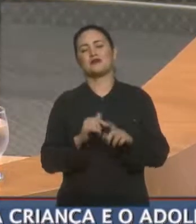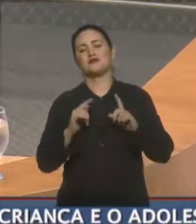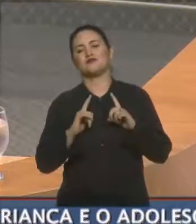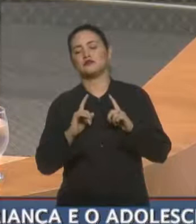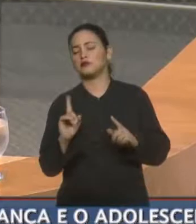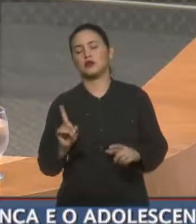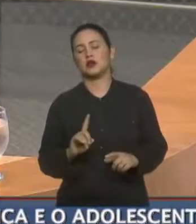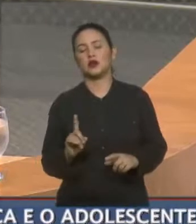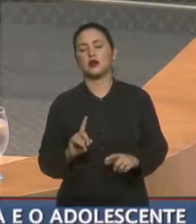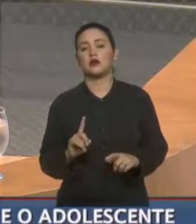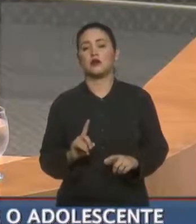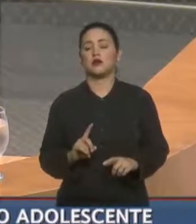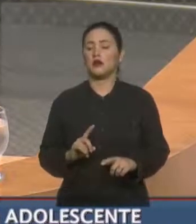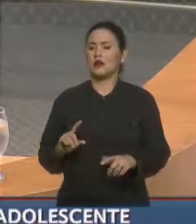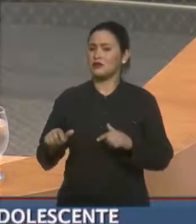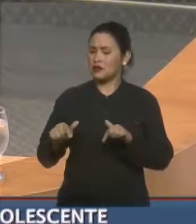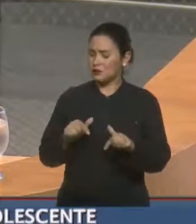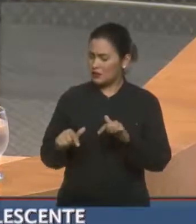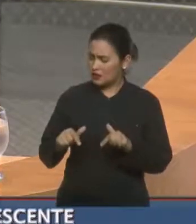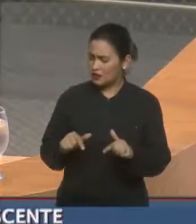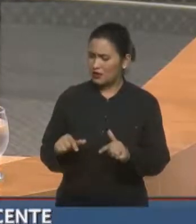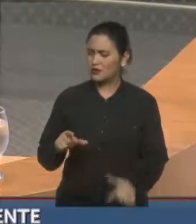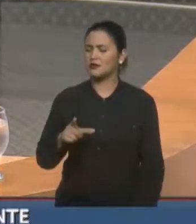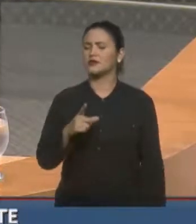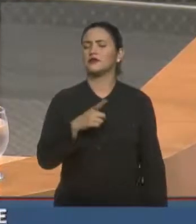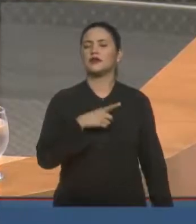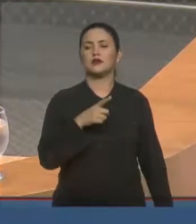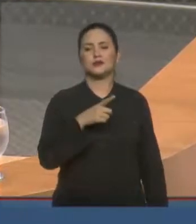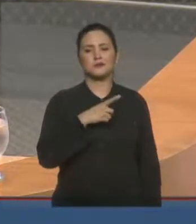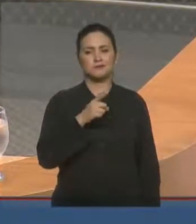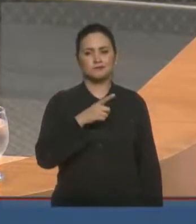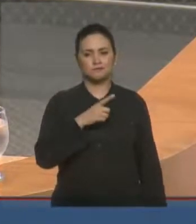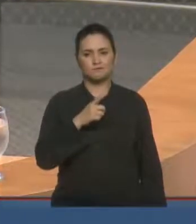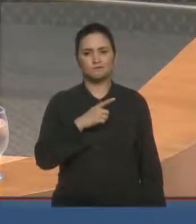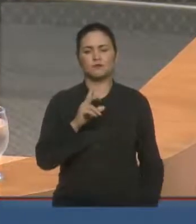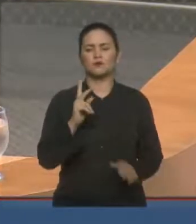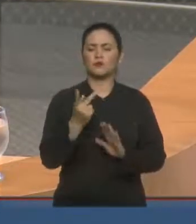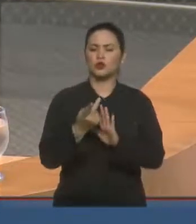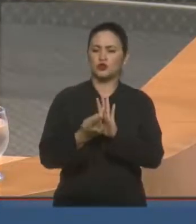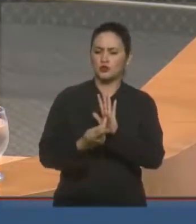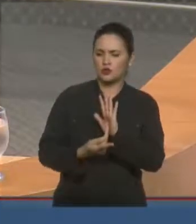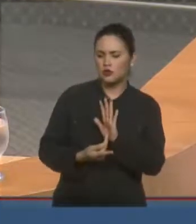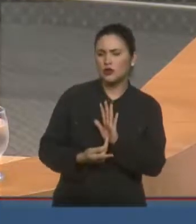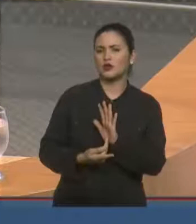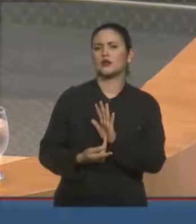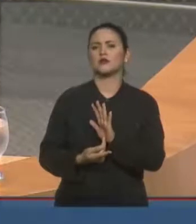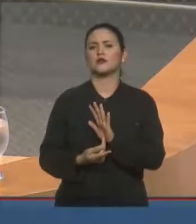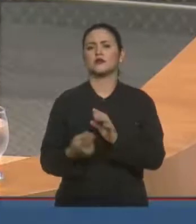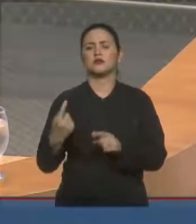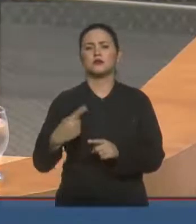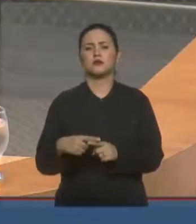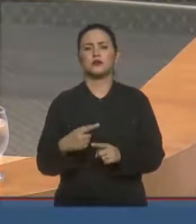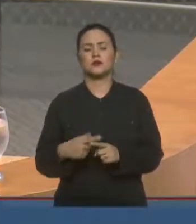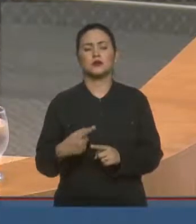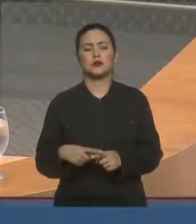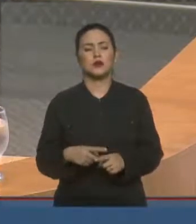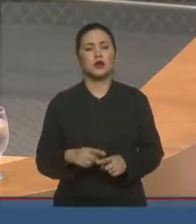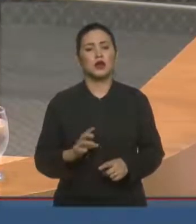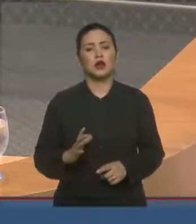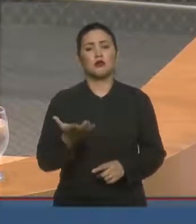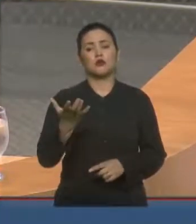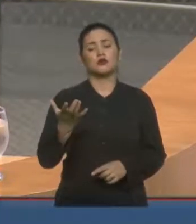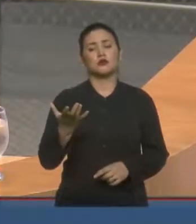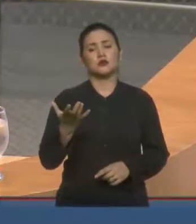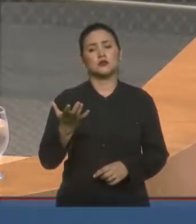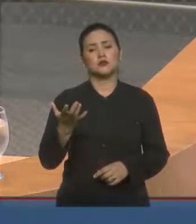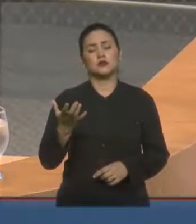né, nós temos projetos elaborados a várias mãos, né, para que sejam executados no momento oportuno.